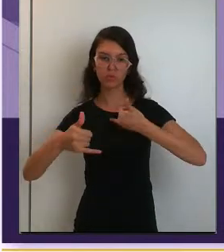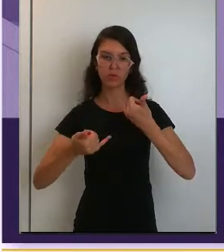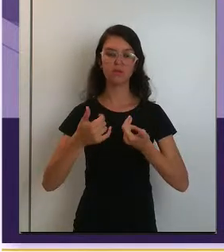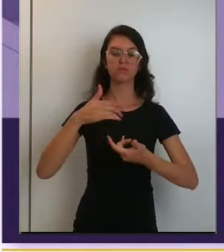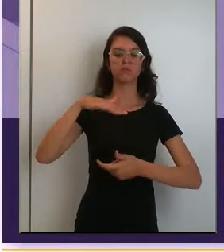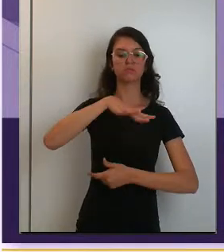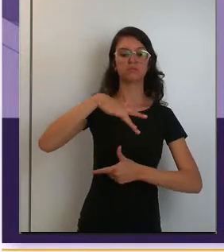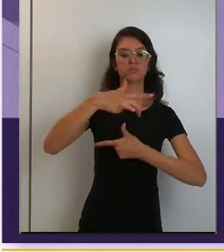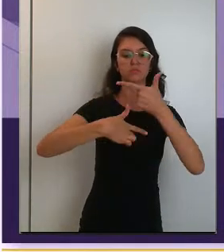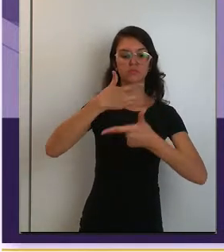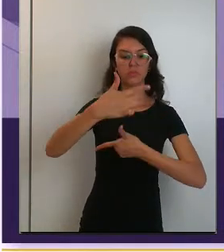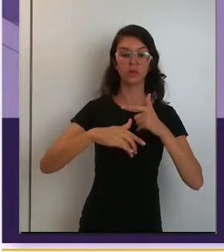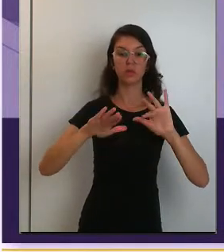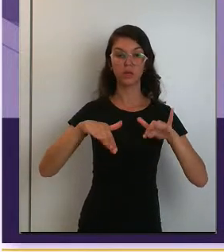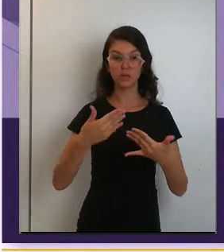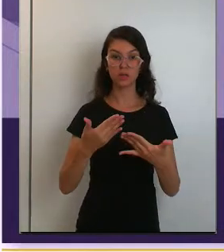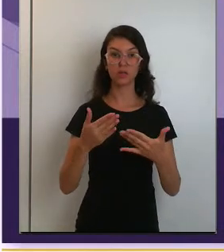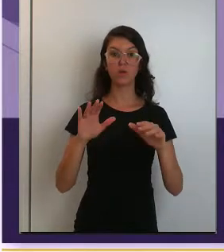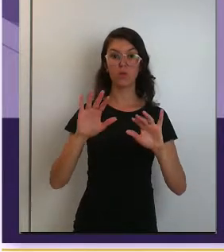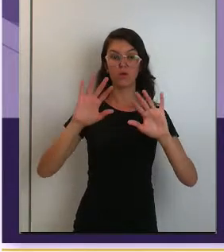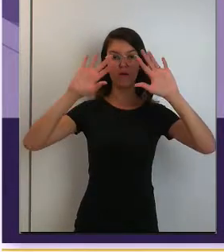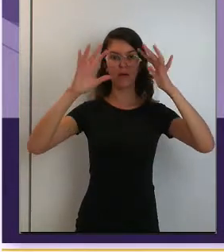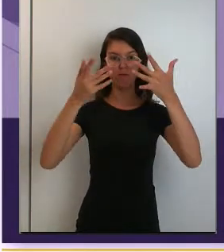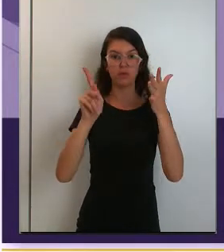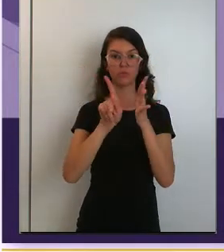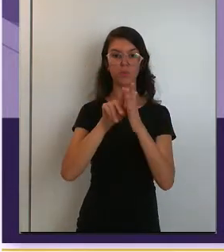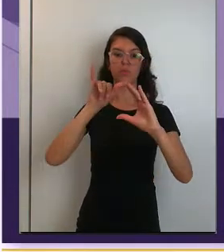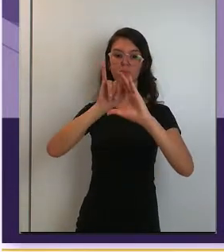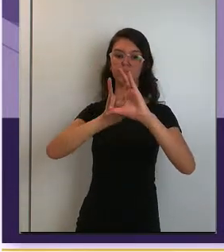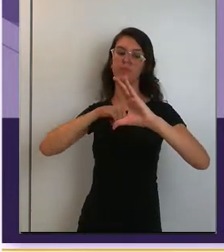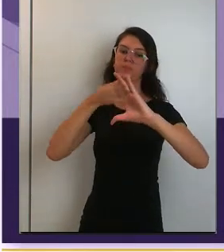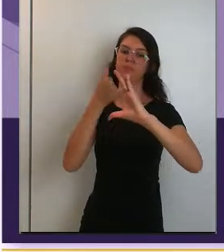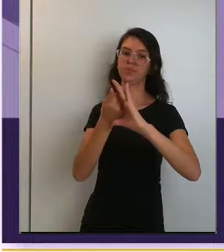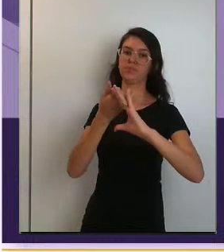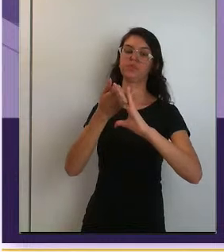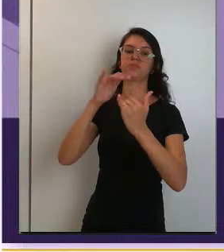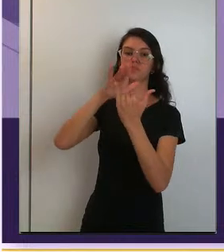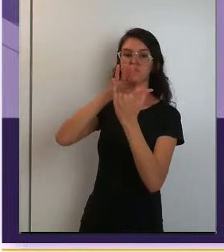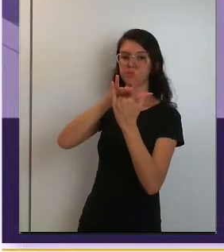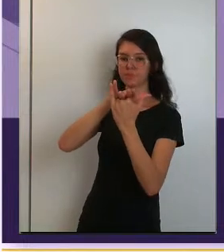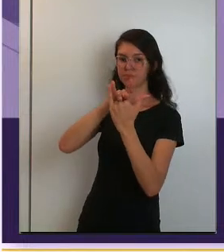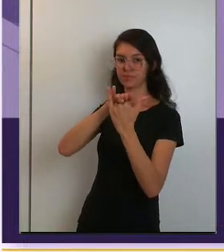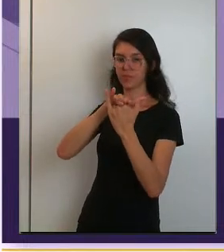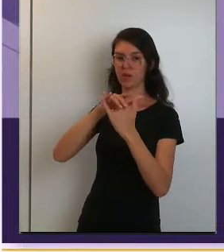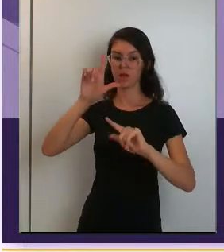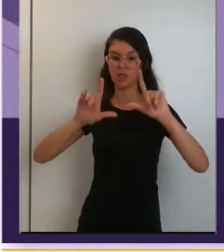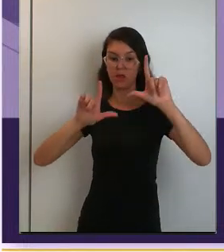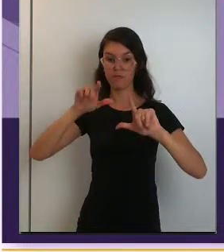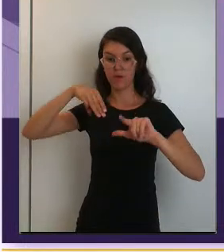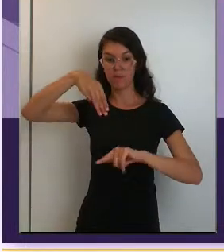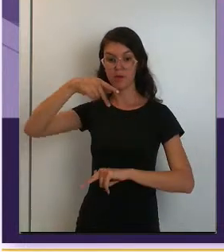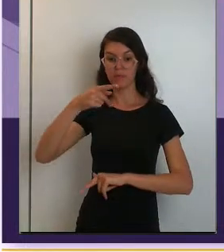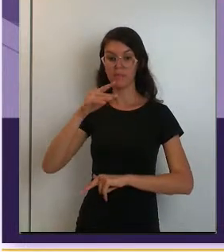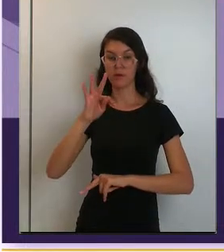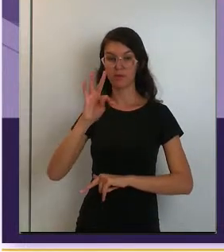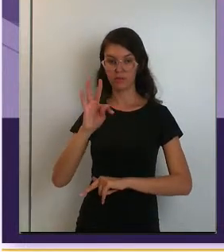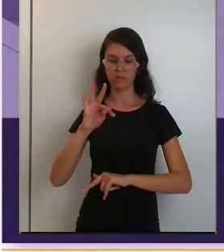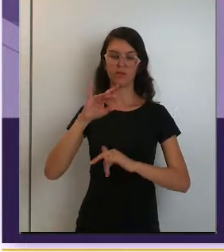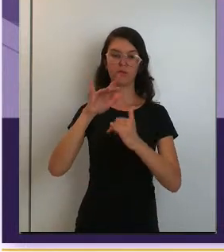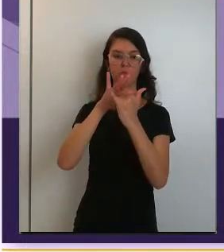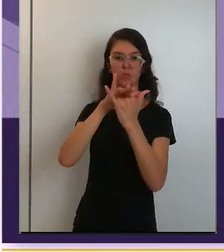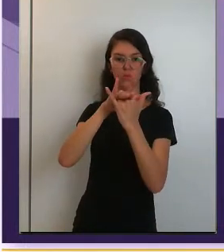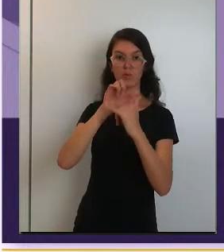Informamos que este evento está sendo transmitido ao vivo pelo nosso canal TV MPT no YouTube, e você que está nos assistindo